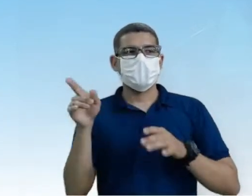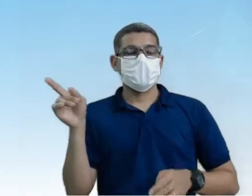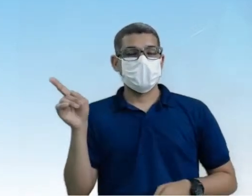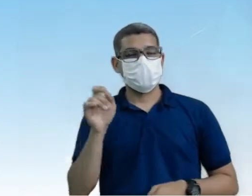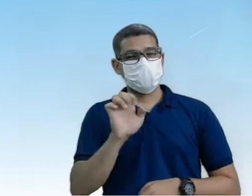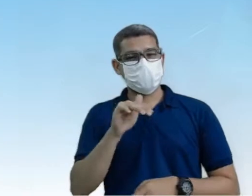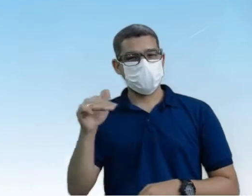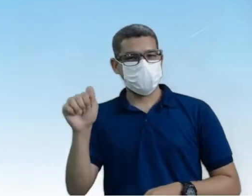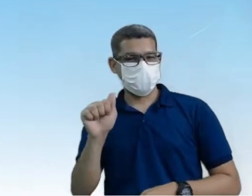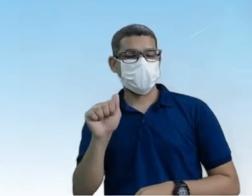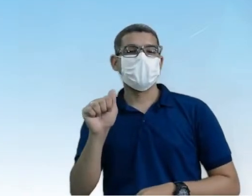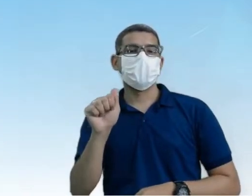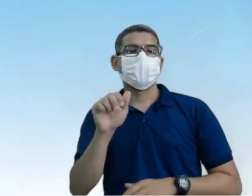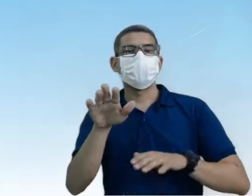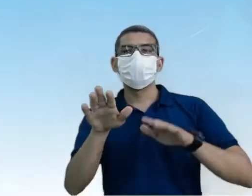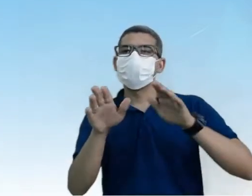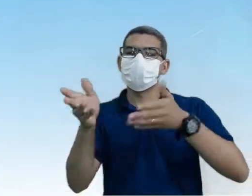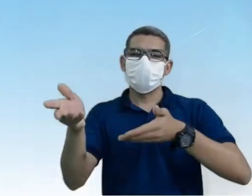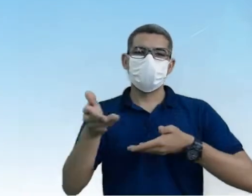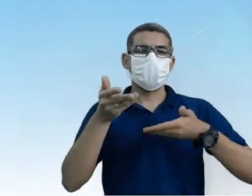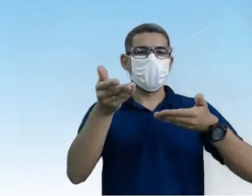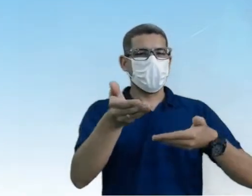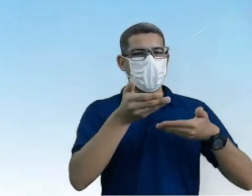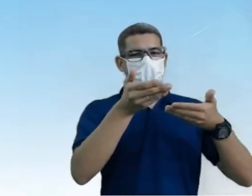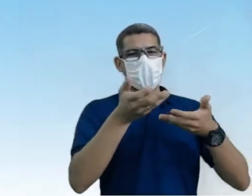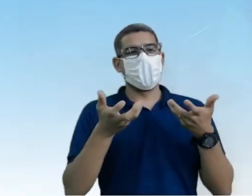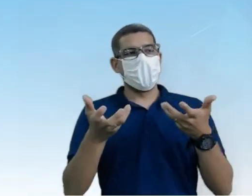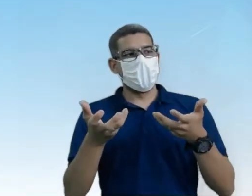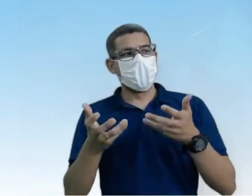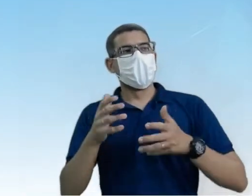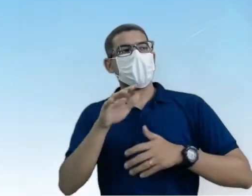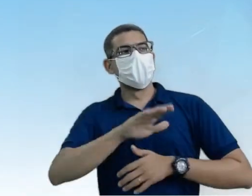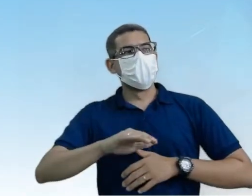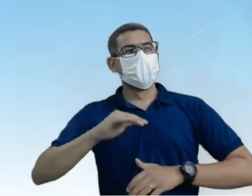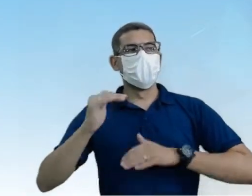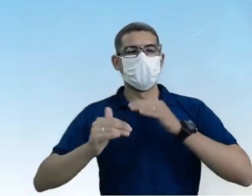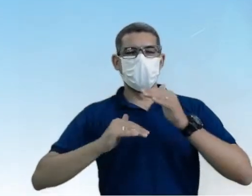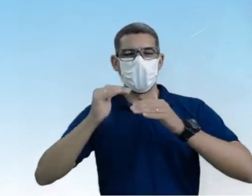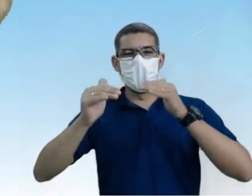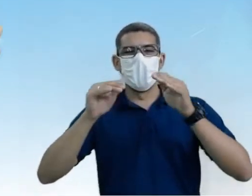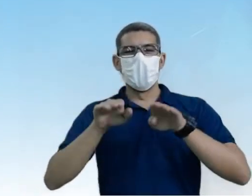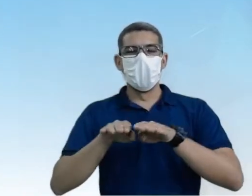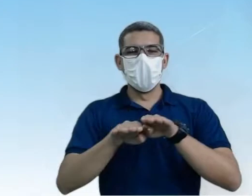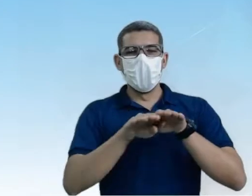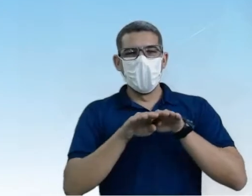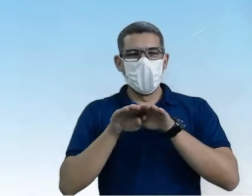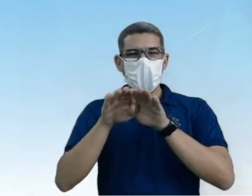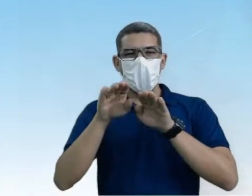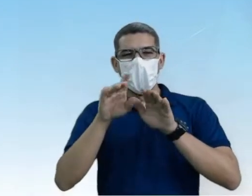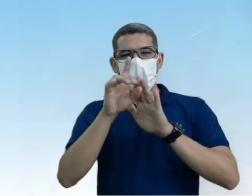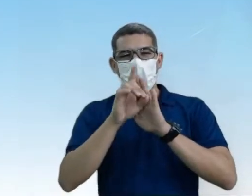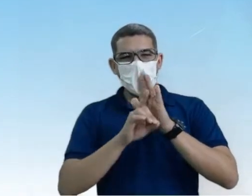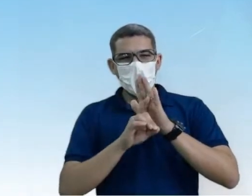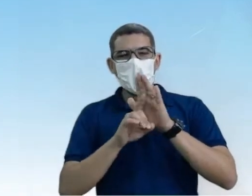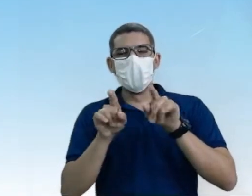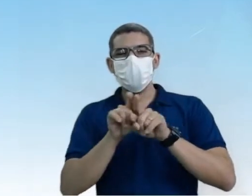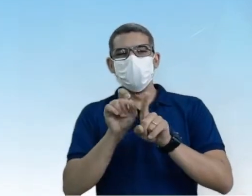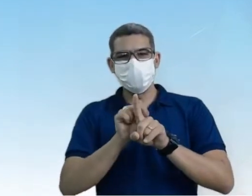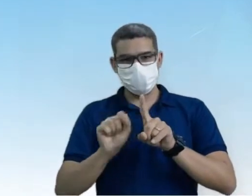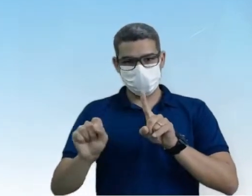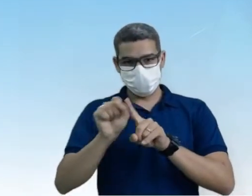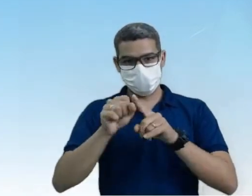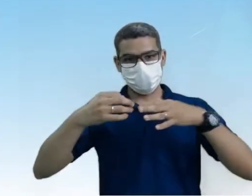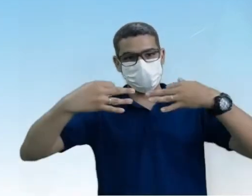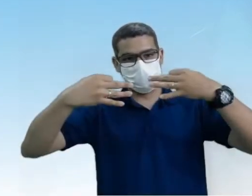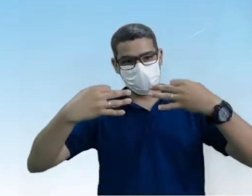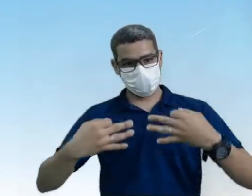de influência a fazer parte no desenvolvimento da equidade de direitos e numa sociedade mais